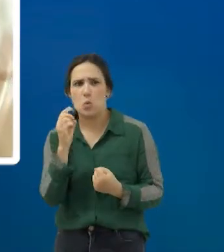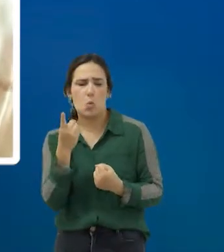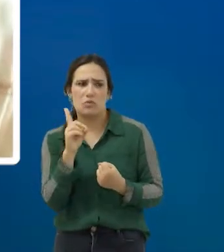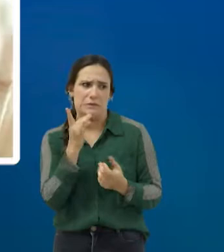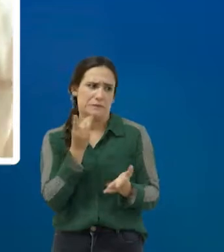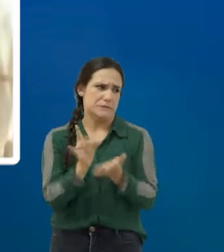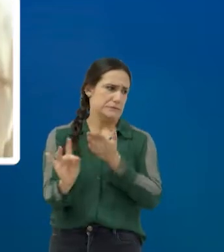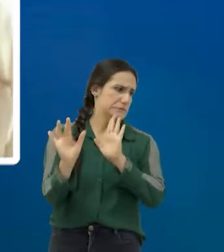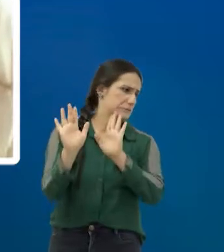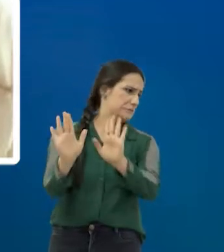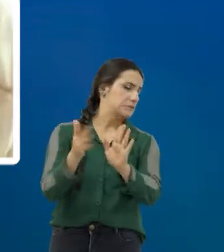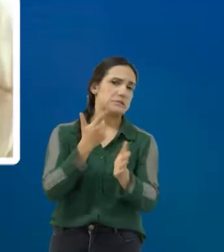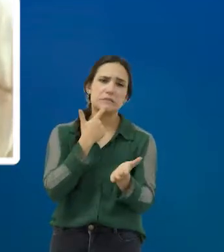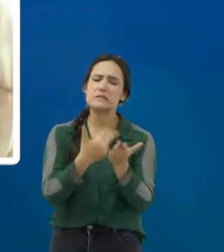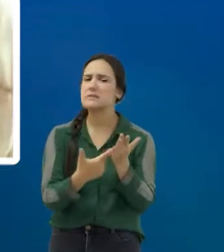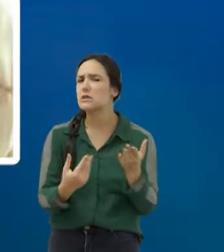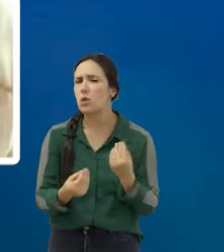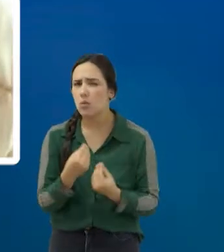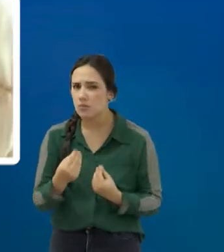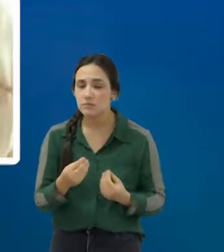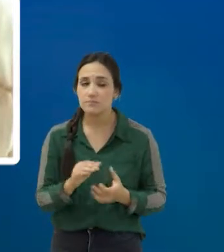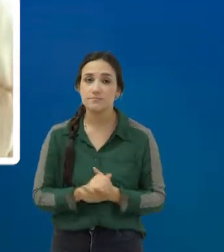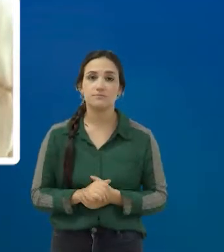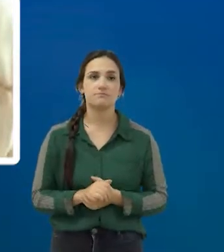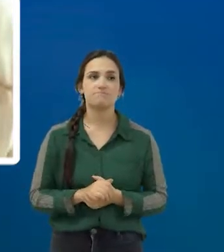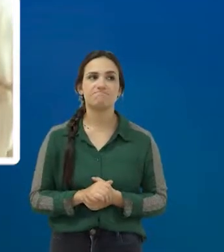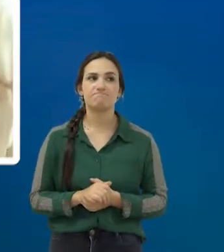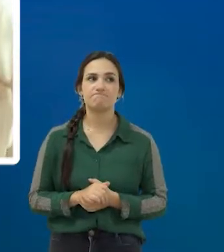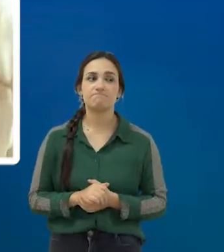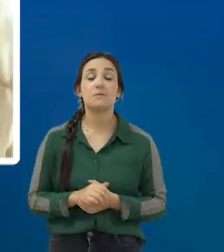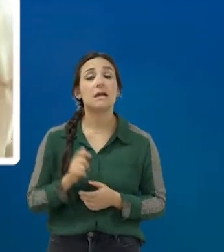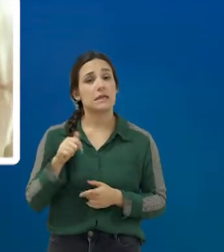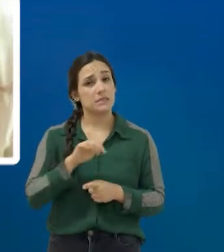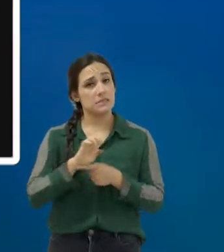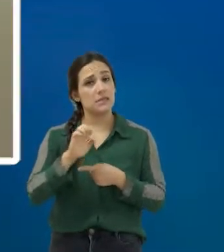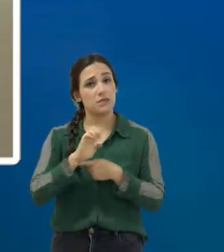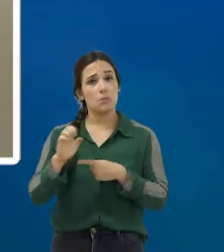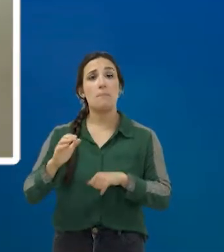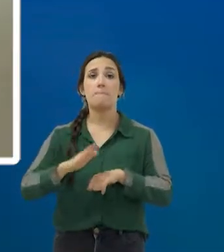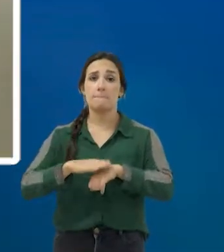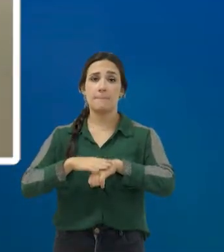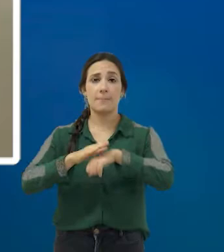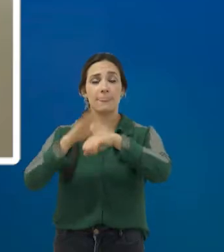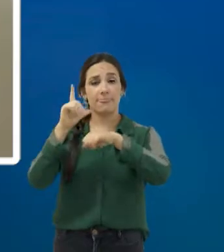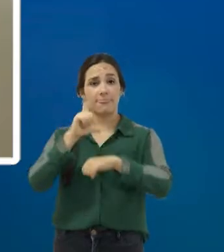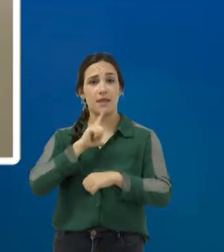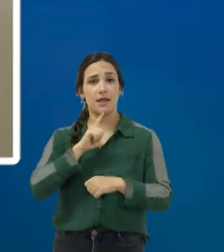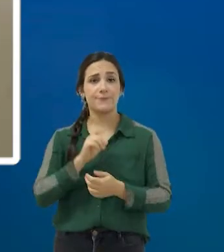esse chamado? Nós somos um dos estados que mais tem